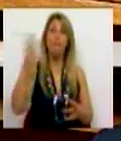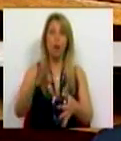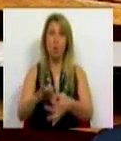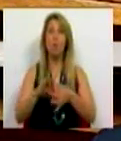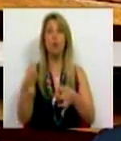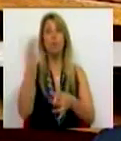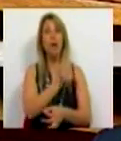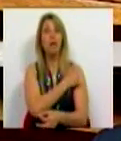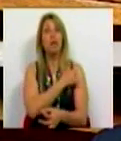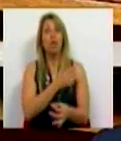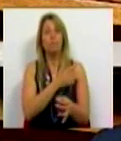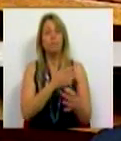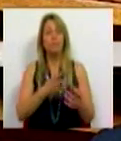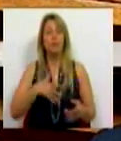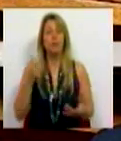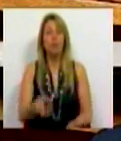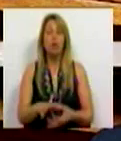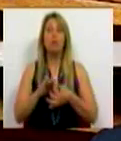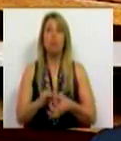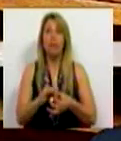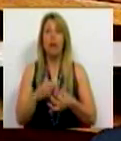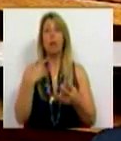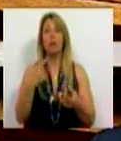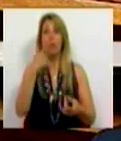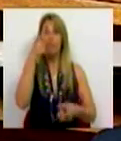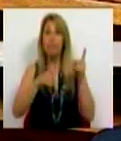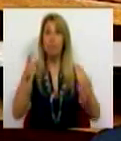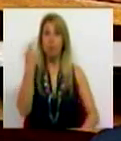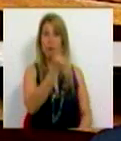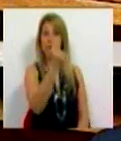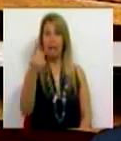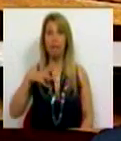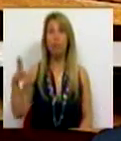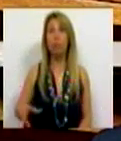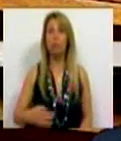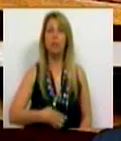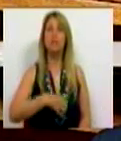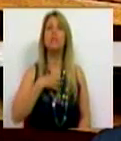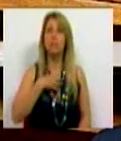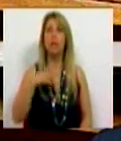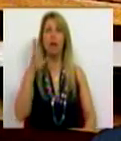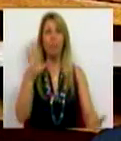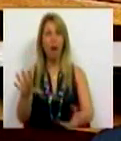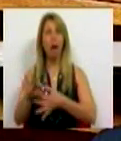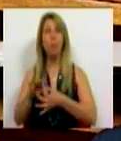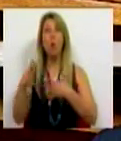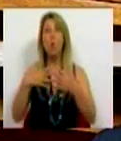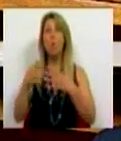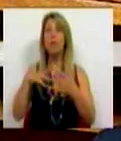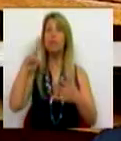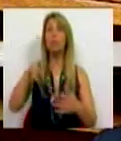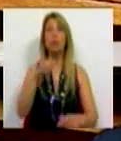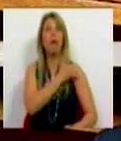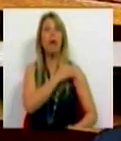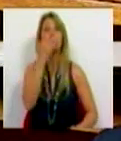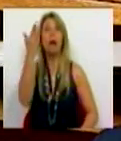cada português se sinta e seja de corpo inteiro, seja qual for o espaço territorial que habite. O